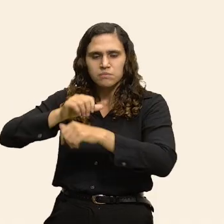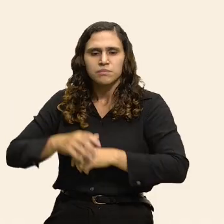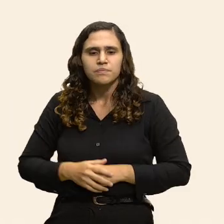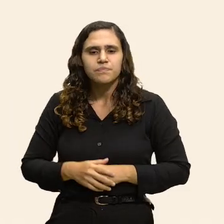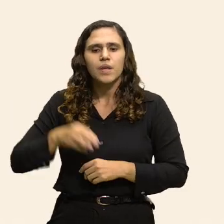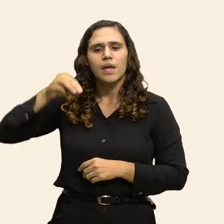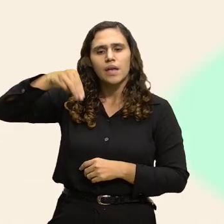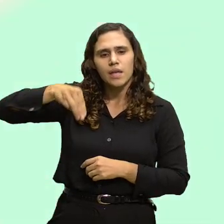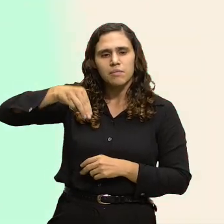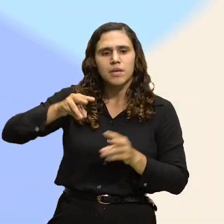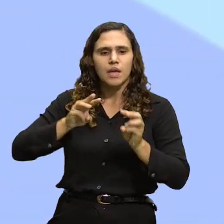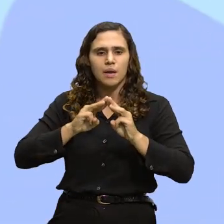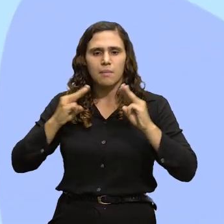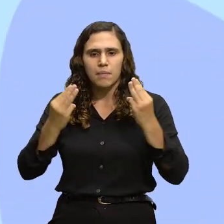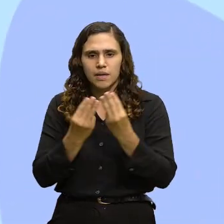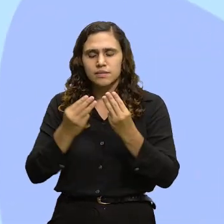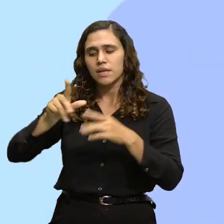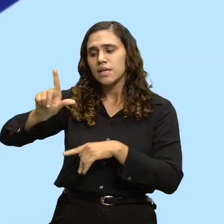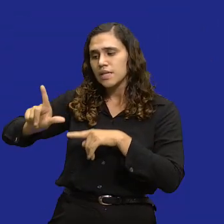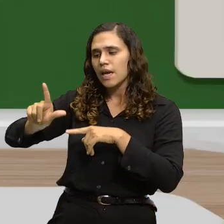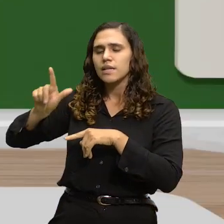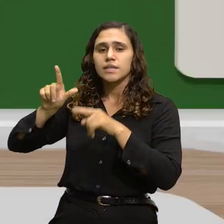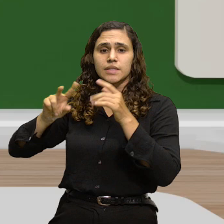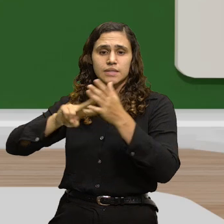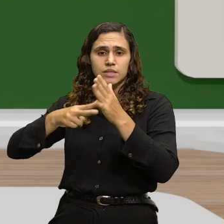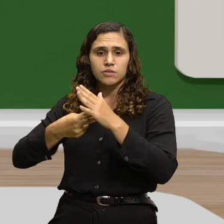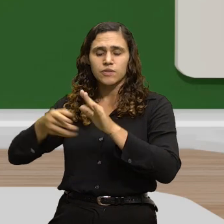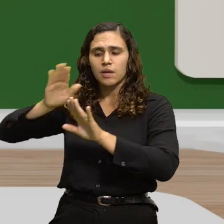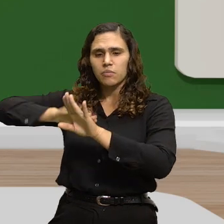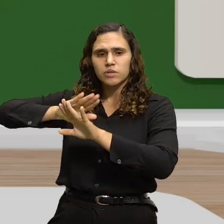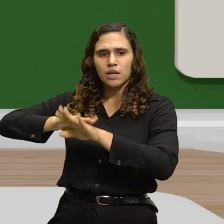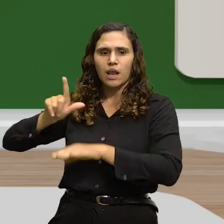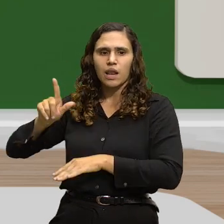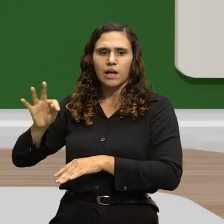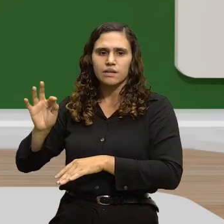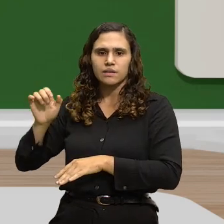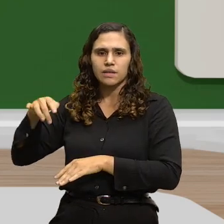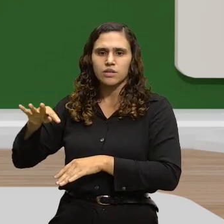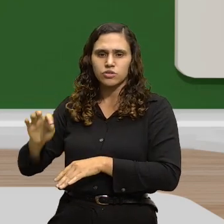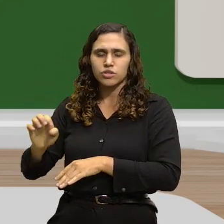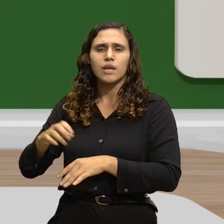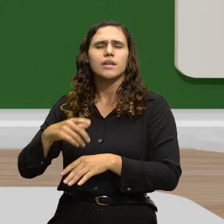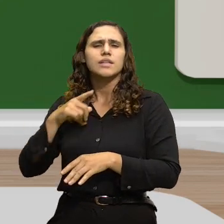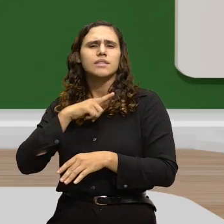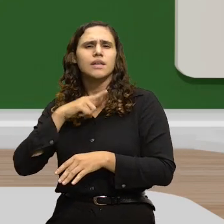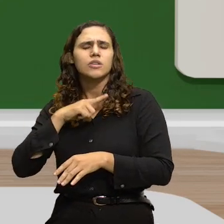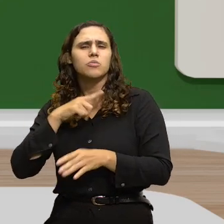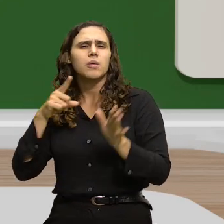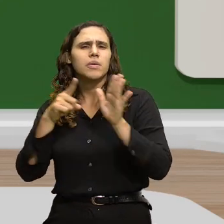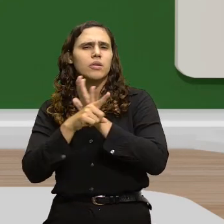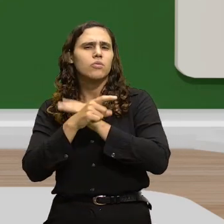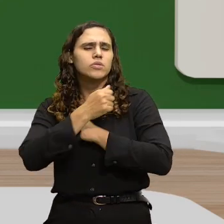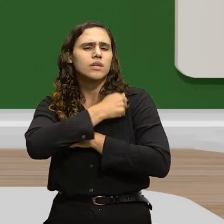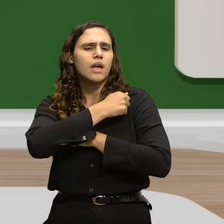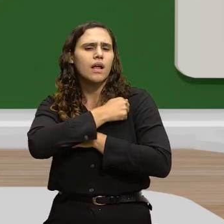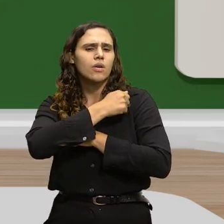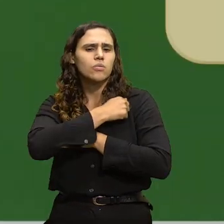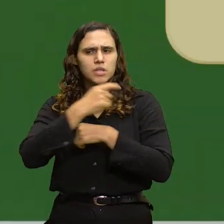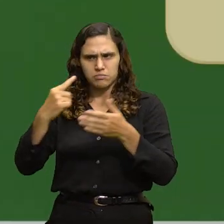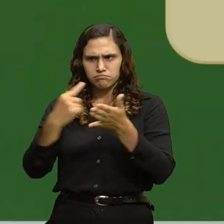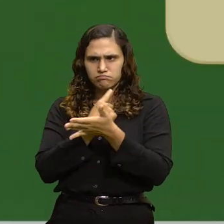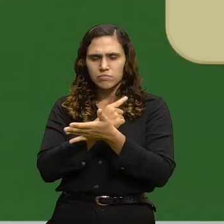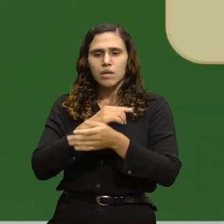L, que é o que a gente chama de calor latente, tá? Nós temos uma pergunta da nossa colega Manu. Pode perguntar, Manu?